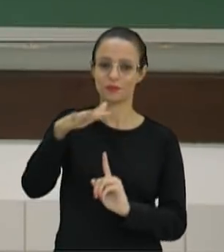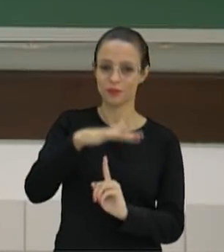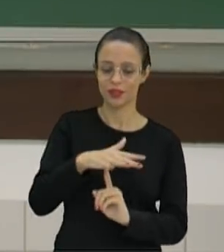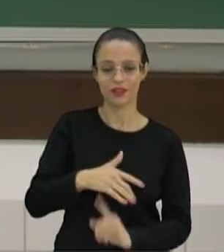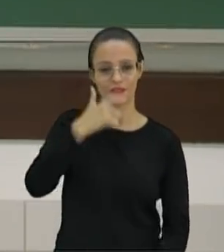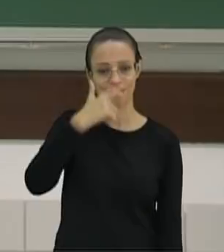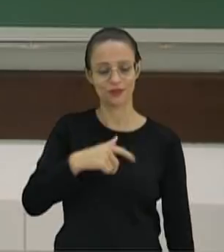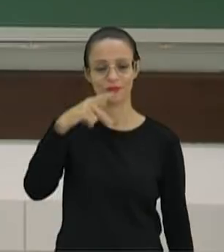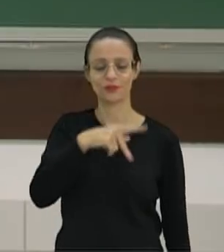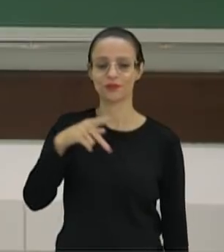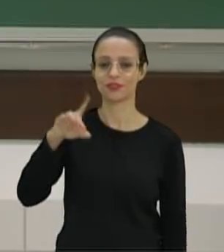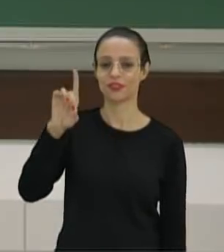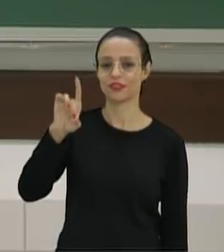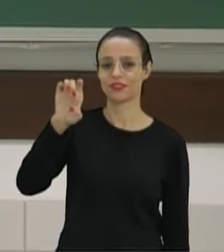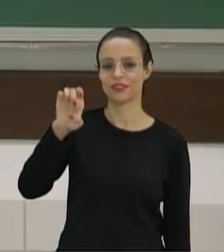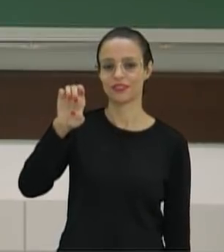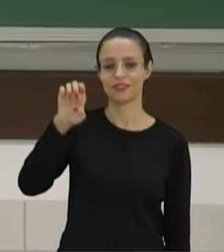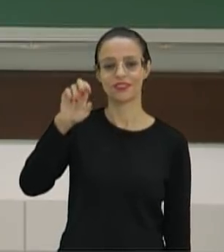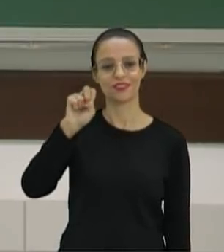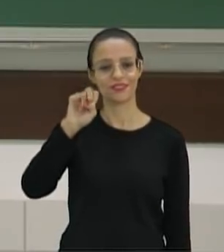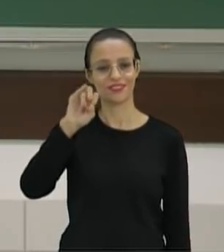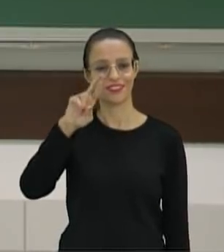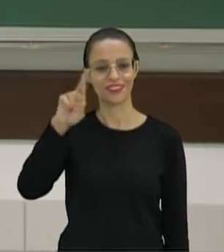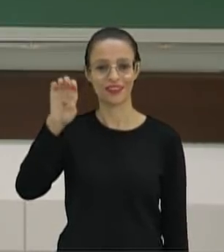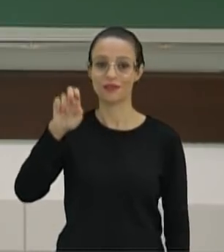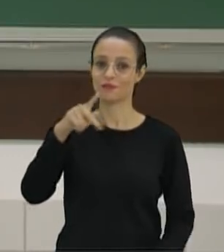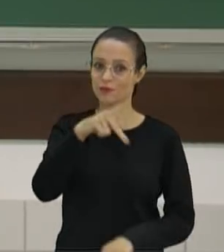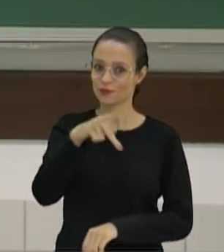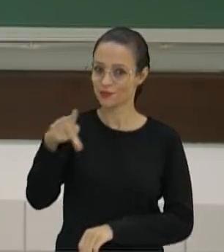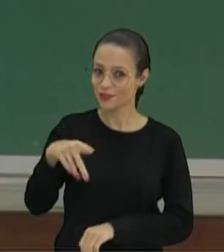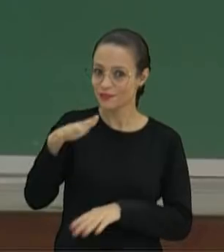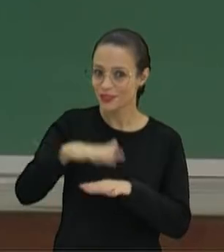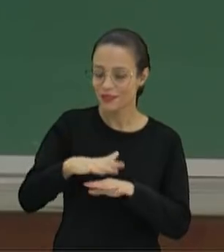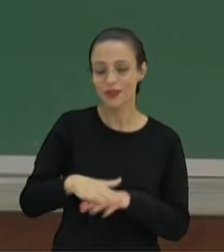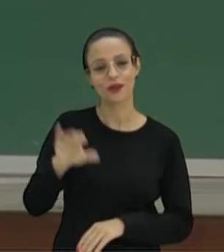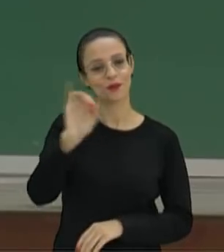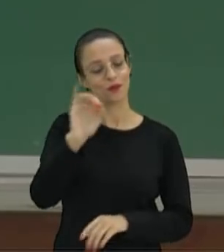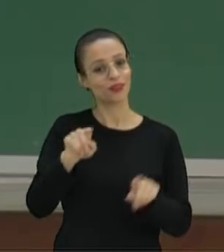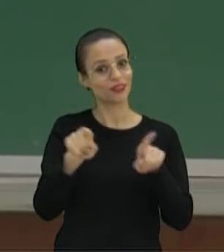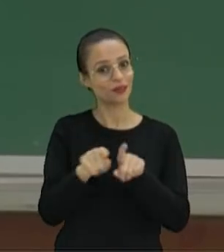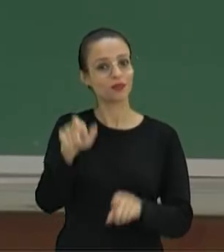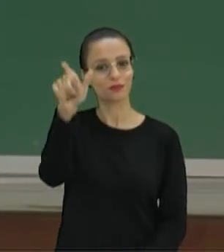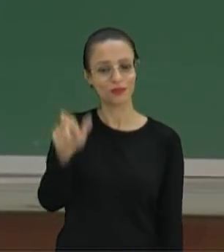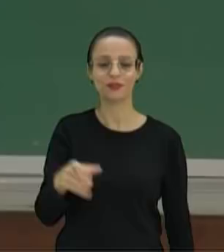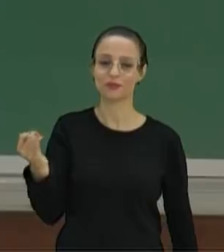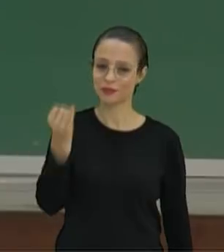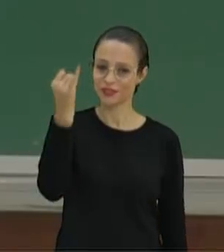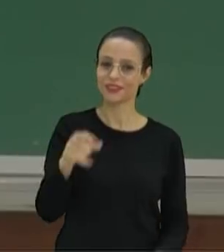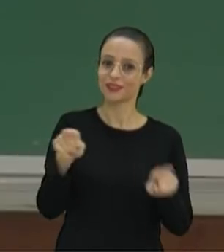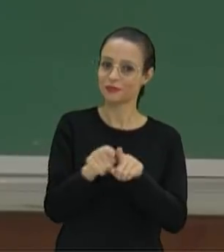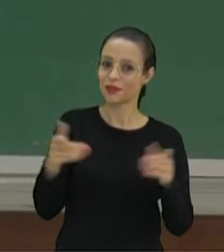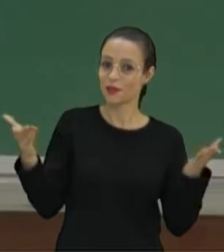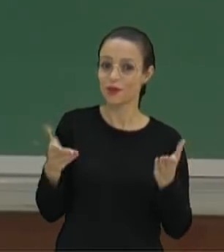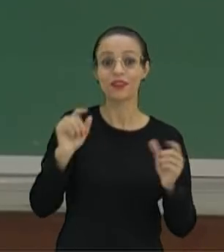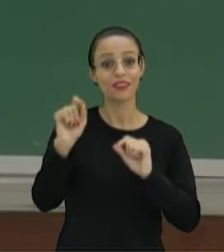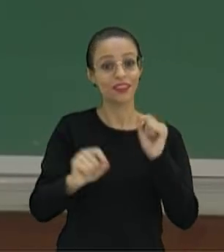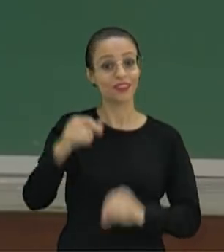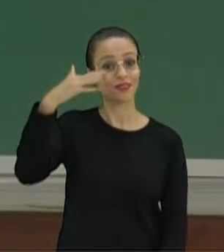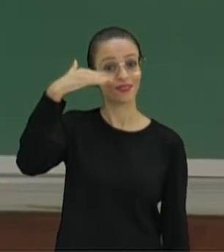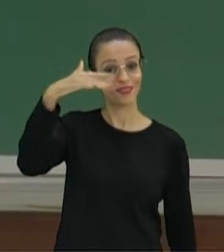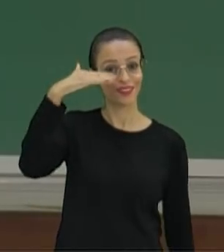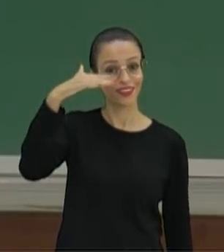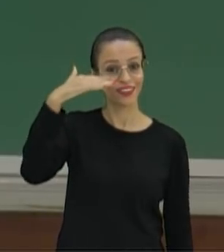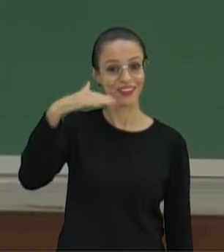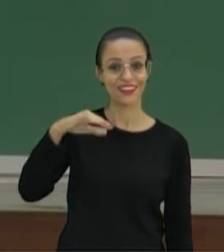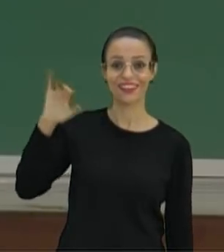Sou a professora Desirê, professora de matemática, e vamos dar oi para a pessoa tão importante de hoje, hein? A